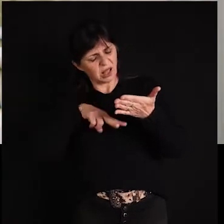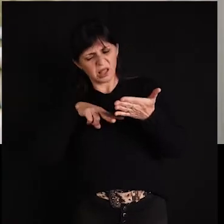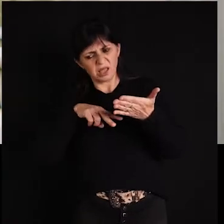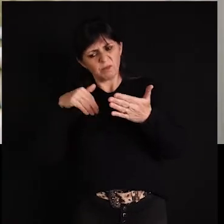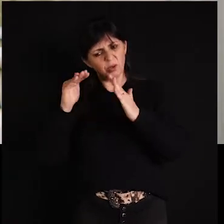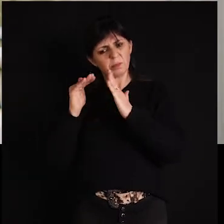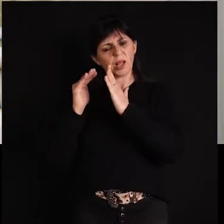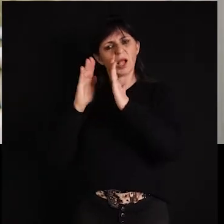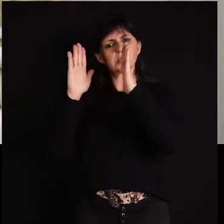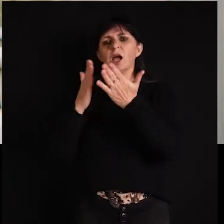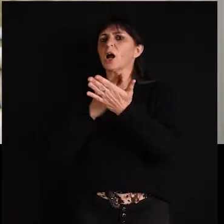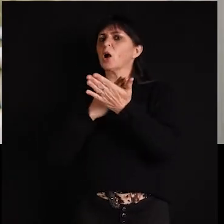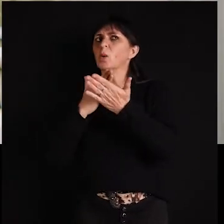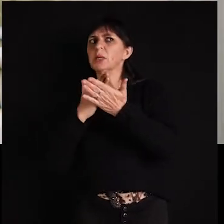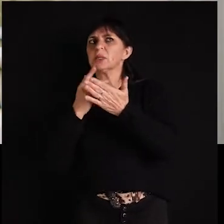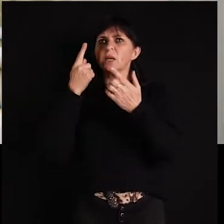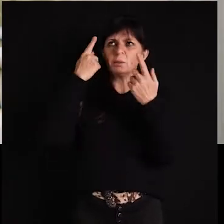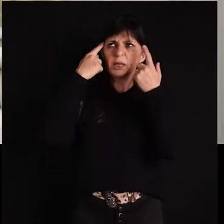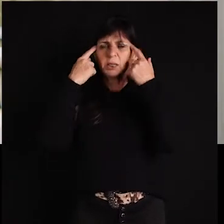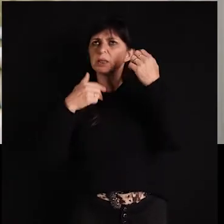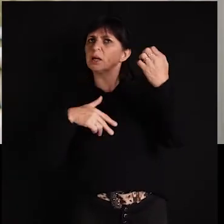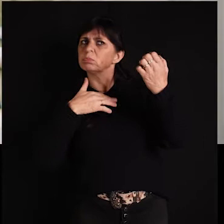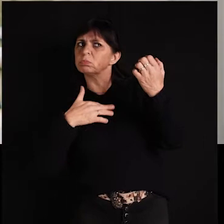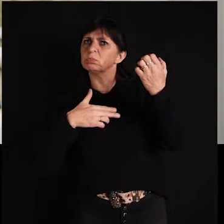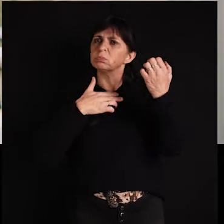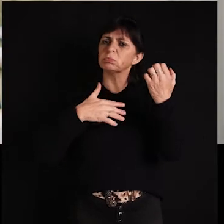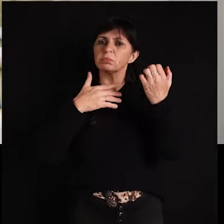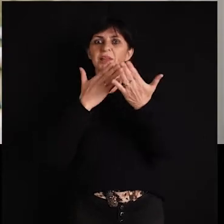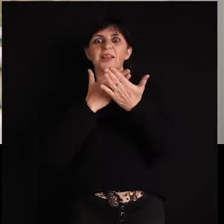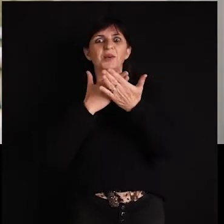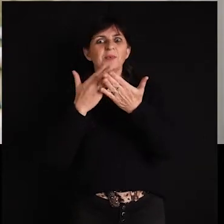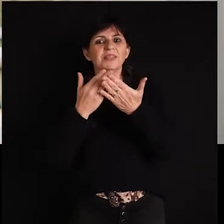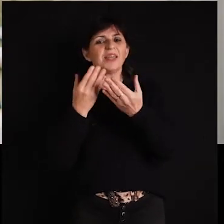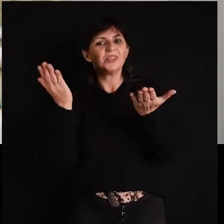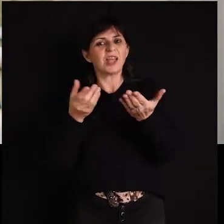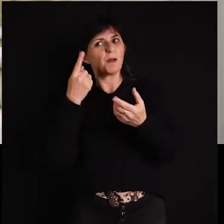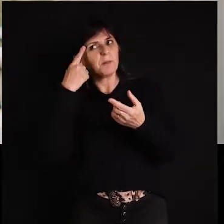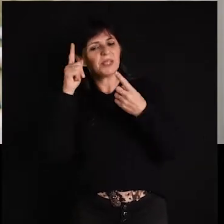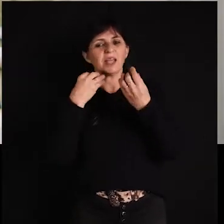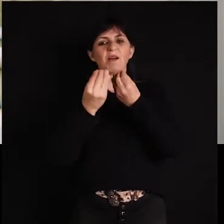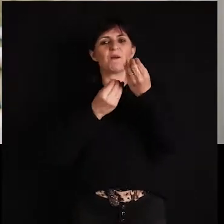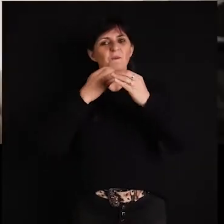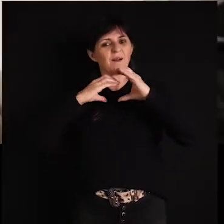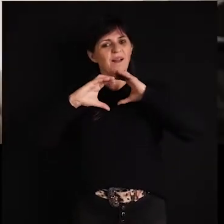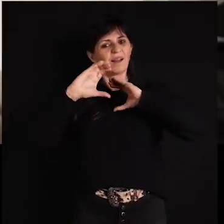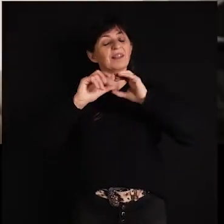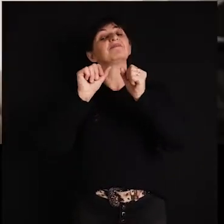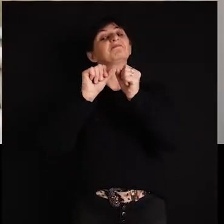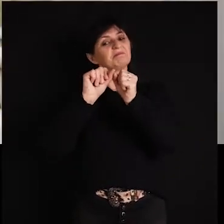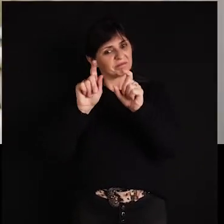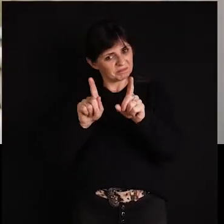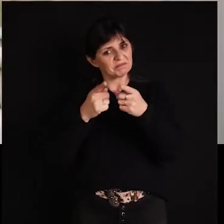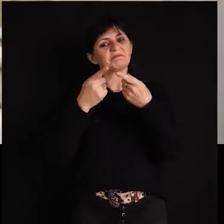casa. Já comecei a esboçar a melodia para ela e como eu iria cantar e como fazer, né, a música. E